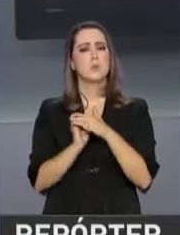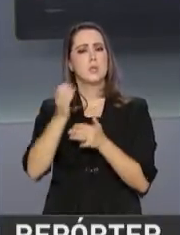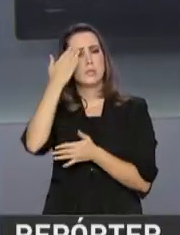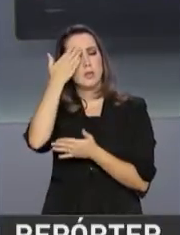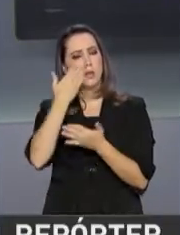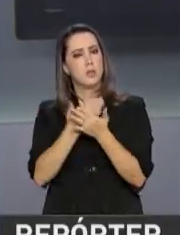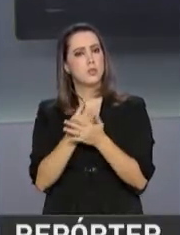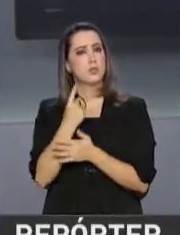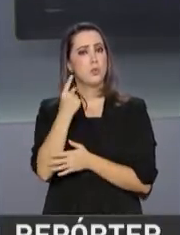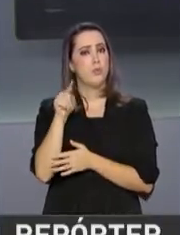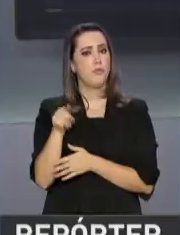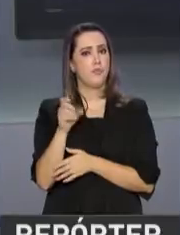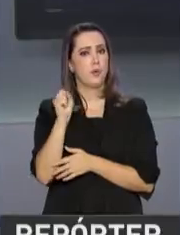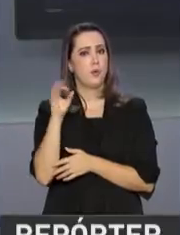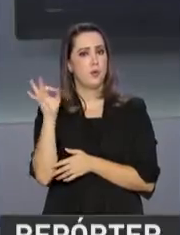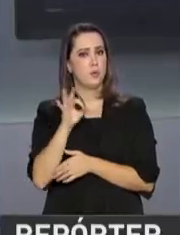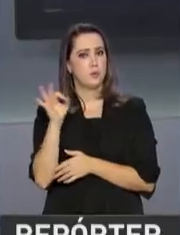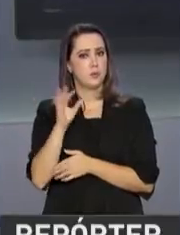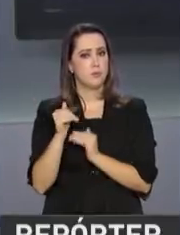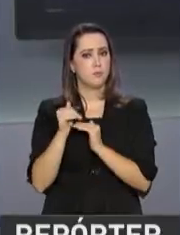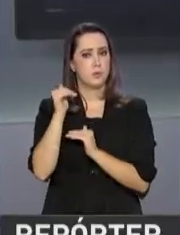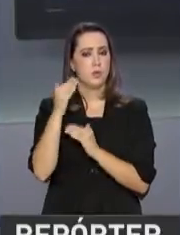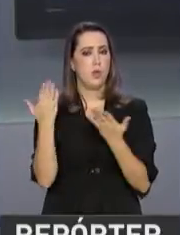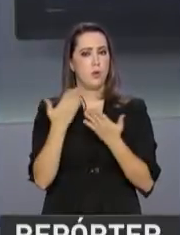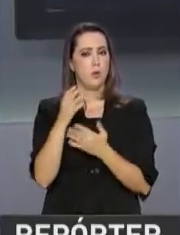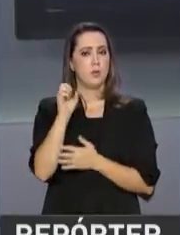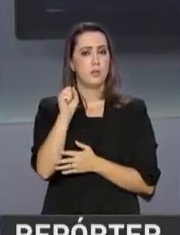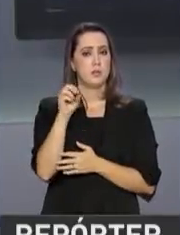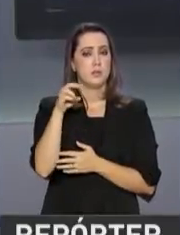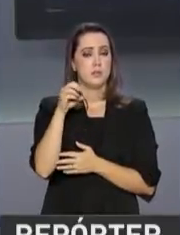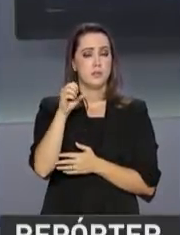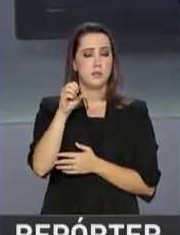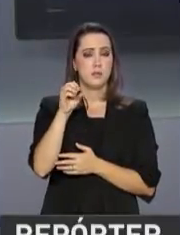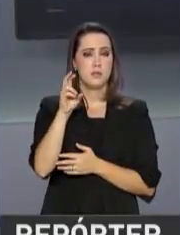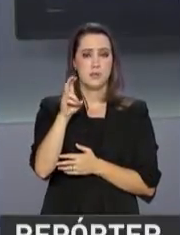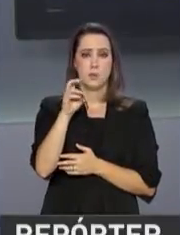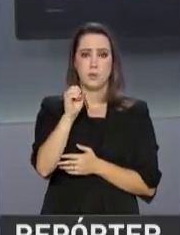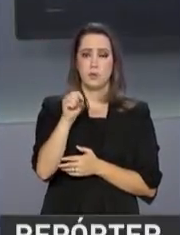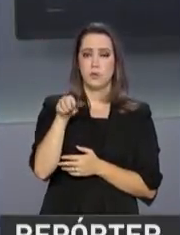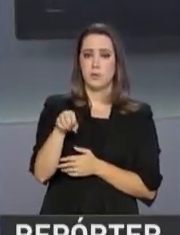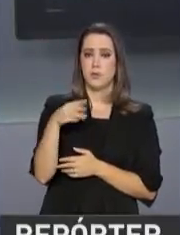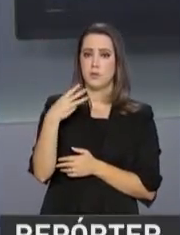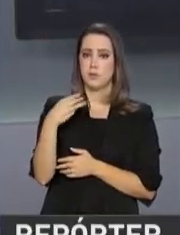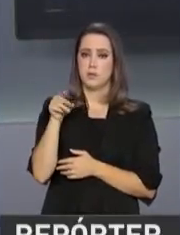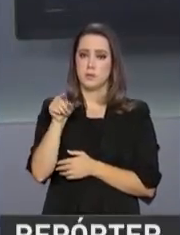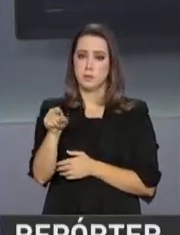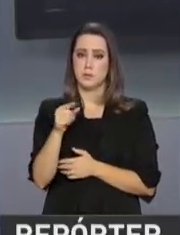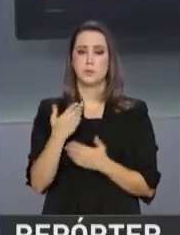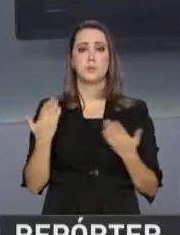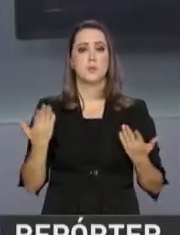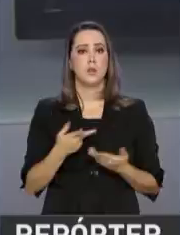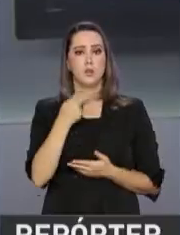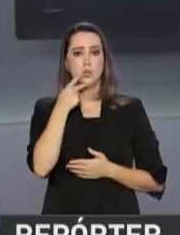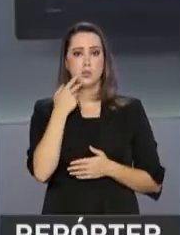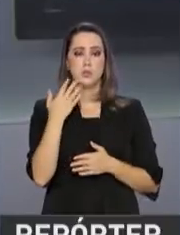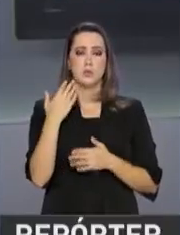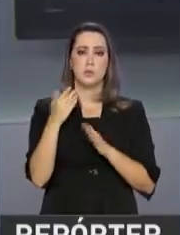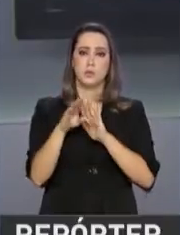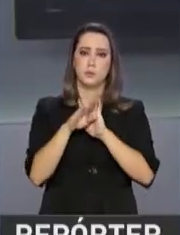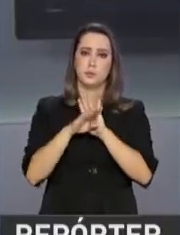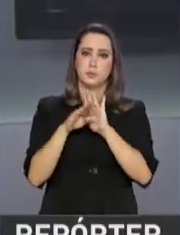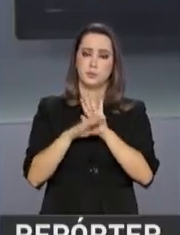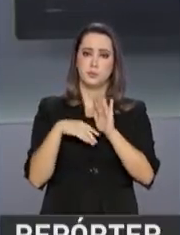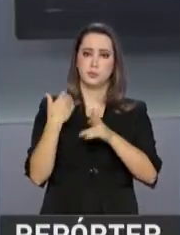1,8 ponto e atingiu 58,3 pontos a gente fala agora do programa avançar que segue